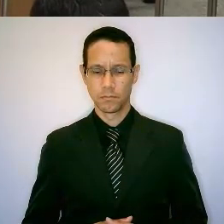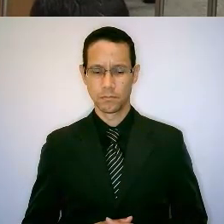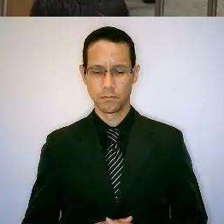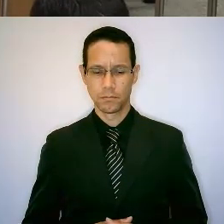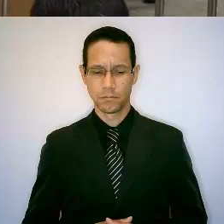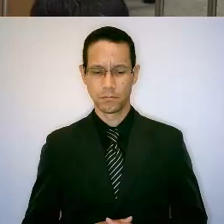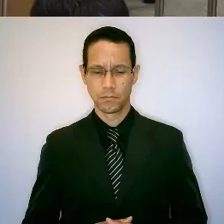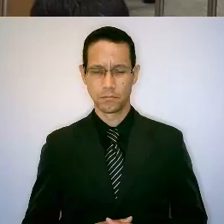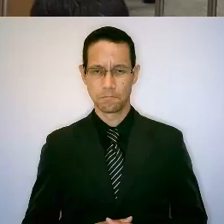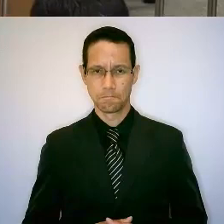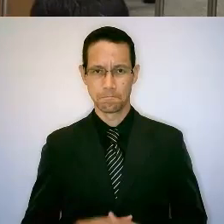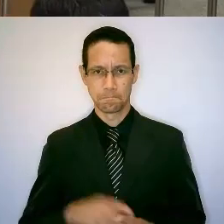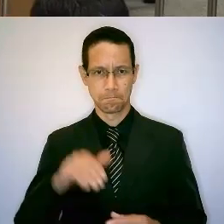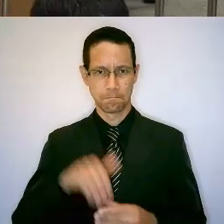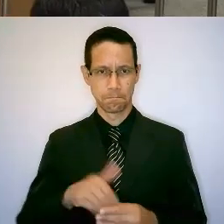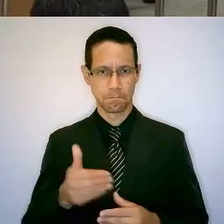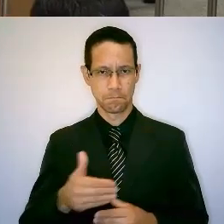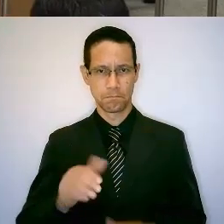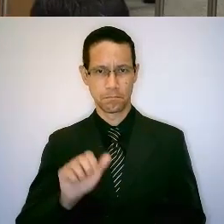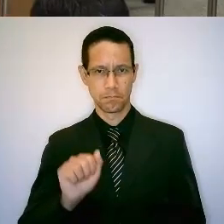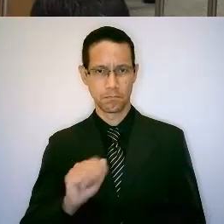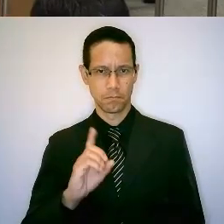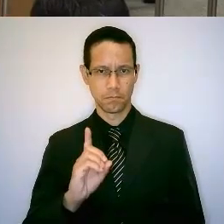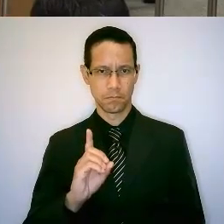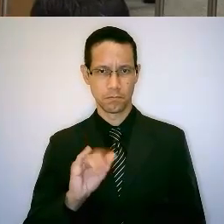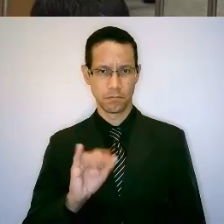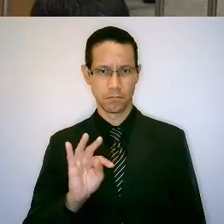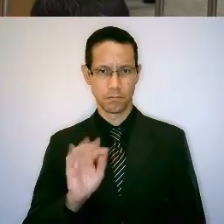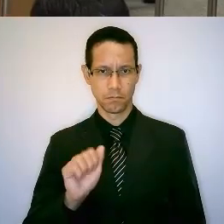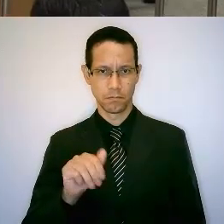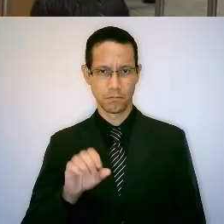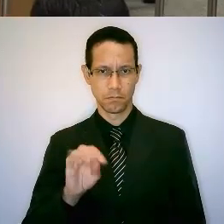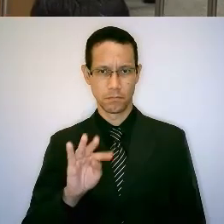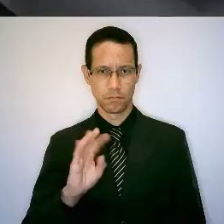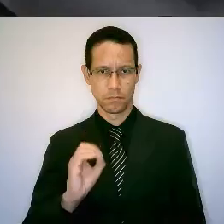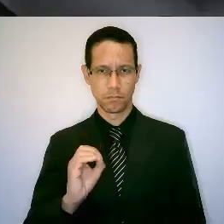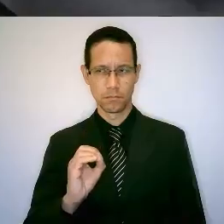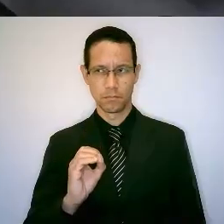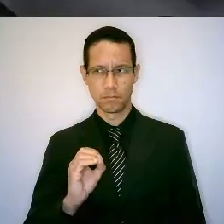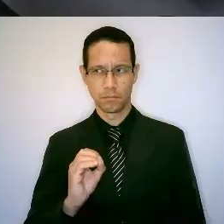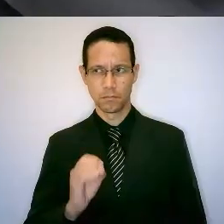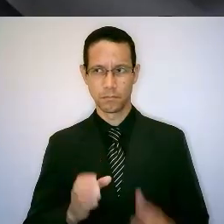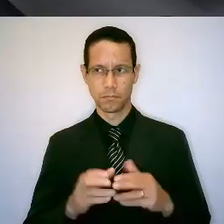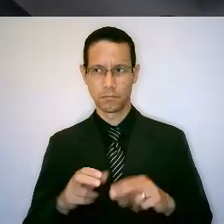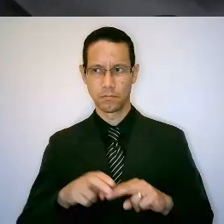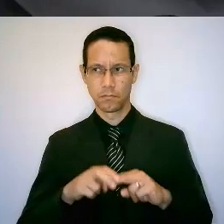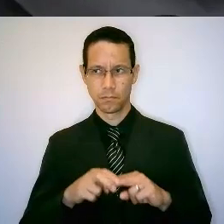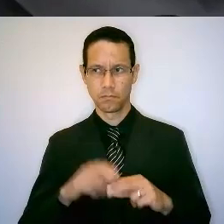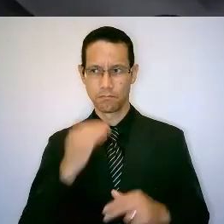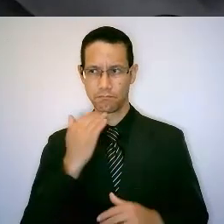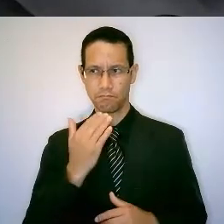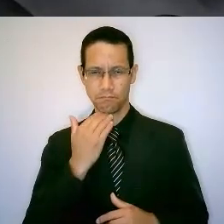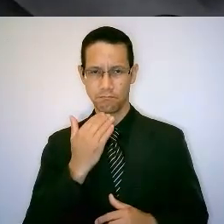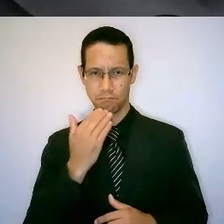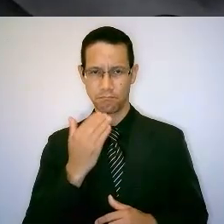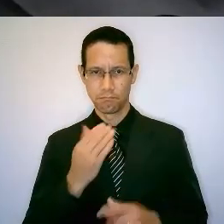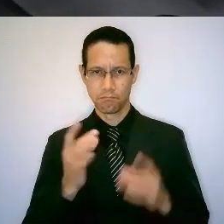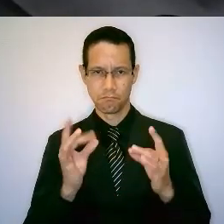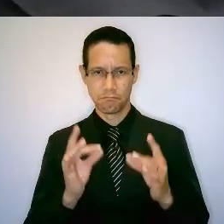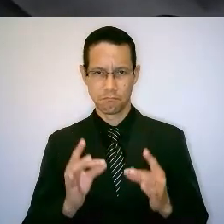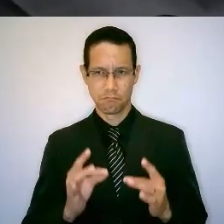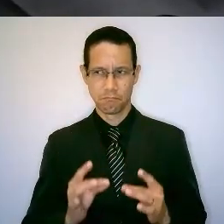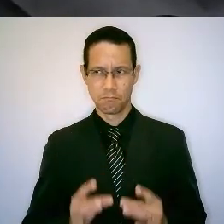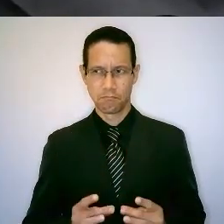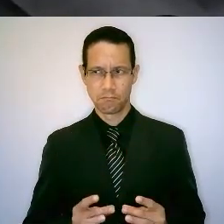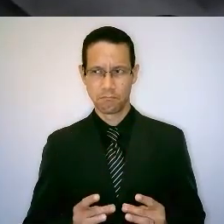com relação ao aditamento das razões sexuais eu não entendo possível ser apreciado em